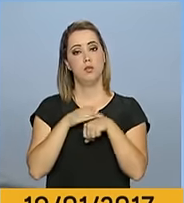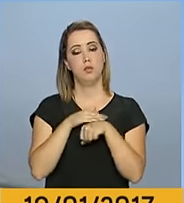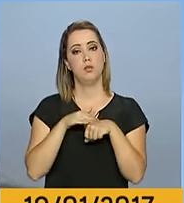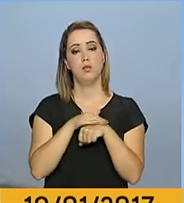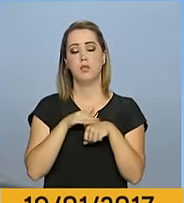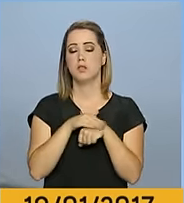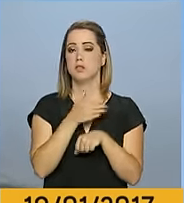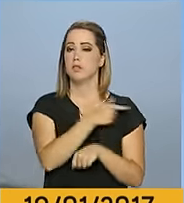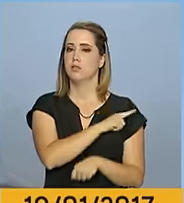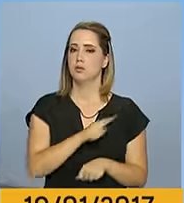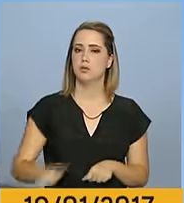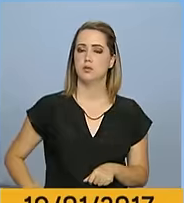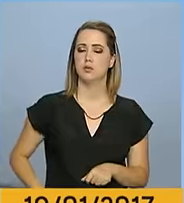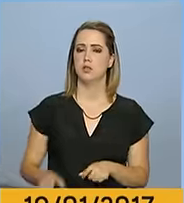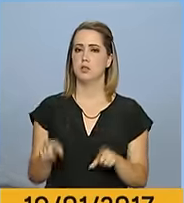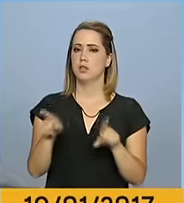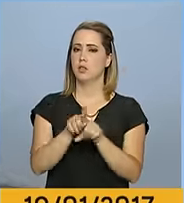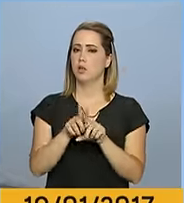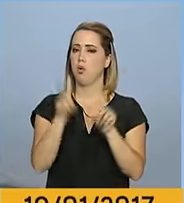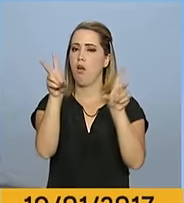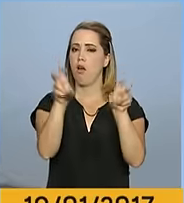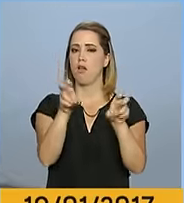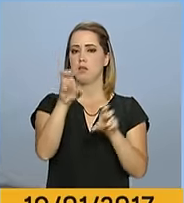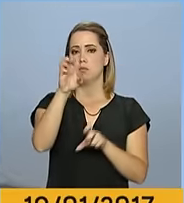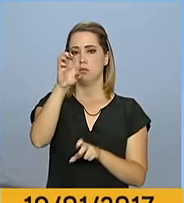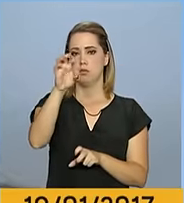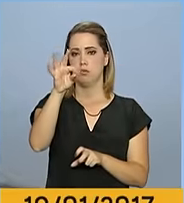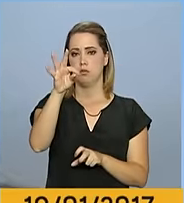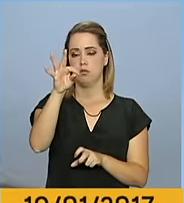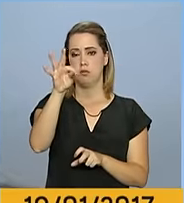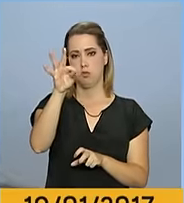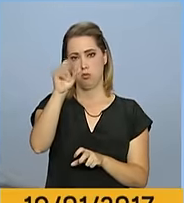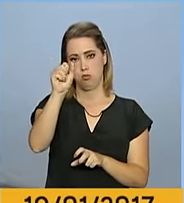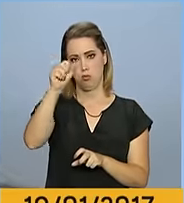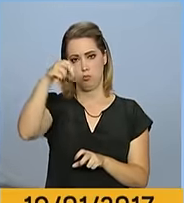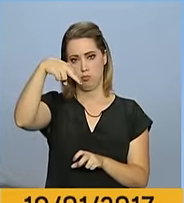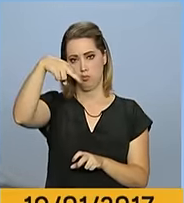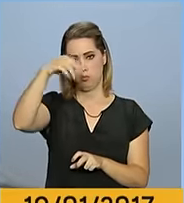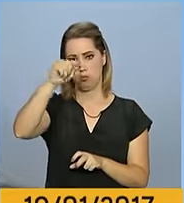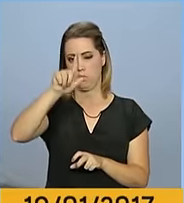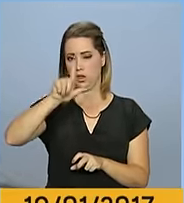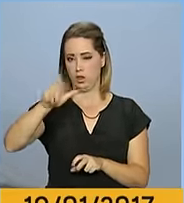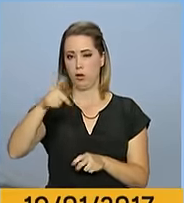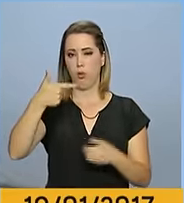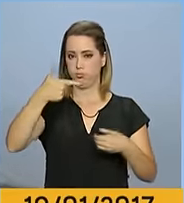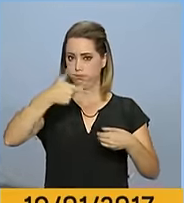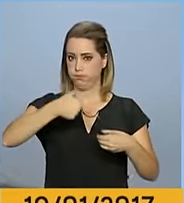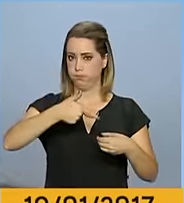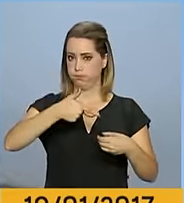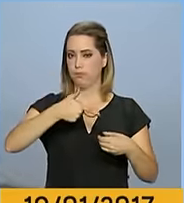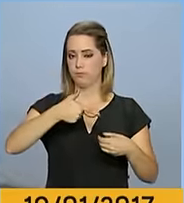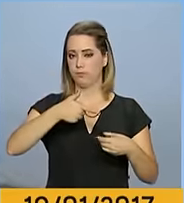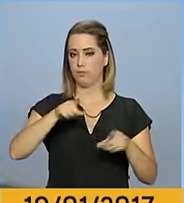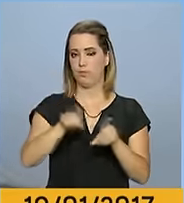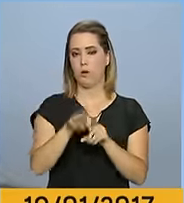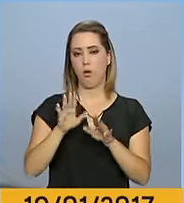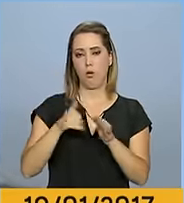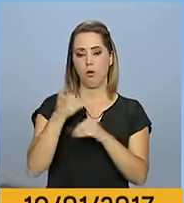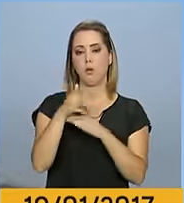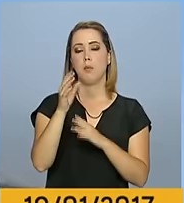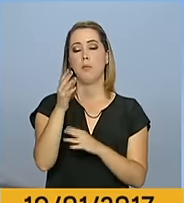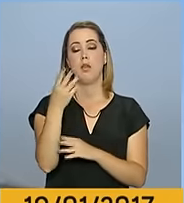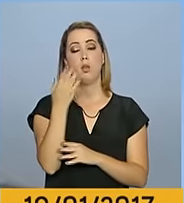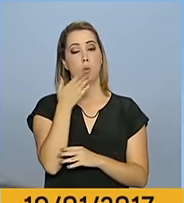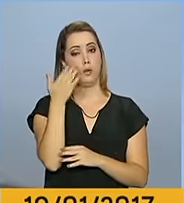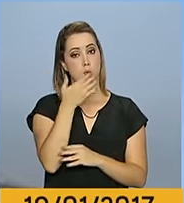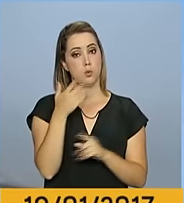do etanol, Carlos Meirelles, e do açúcar, né? E está começando a melhorar, porque nós estamos começando a tomar medidas, mas onde